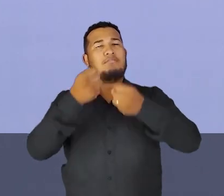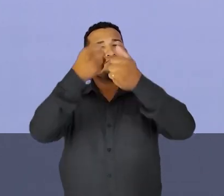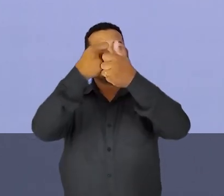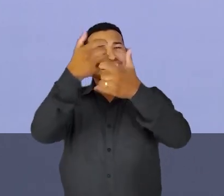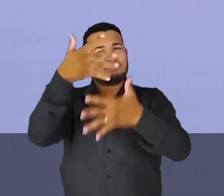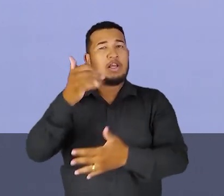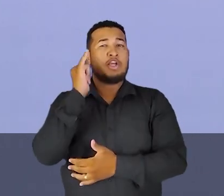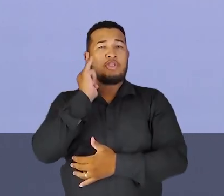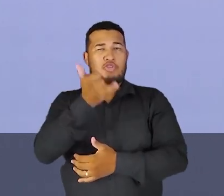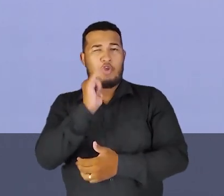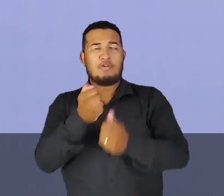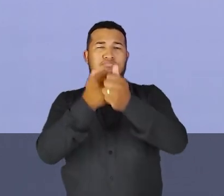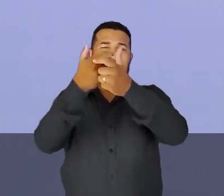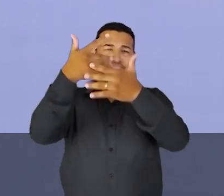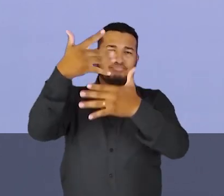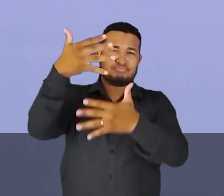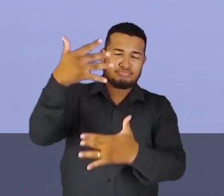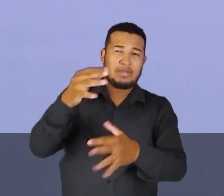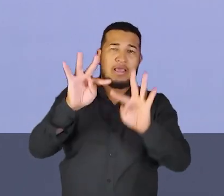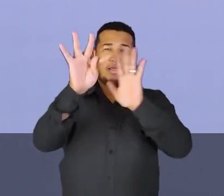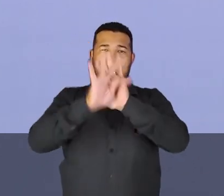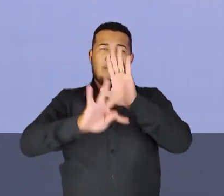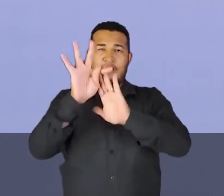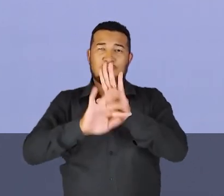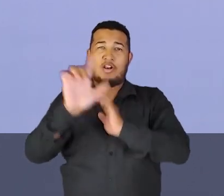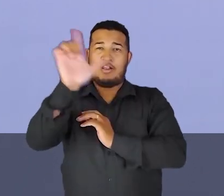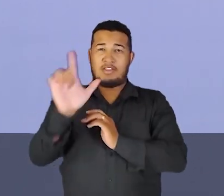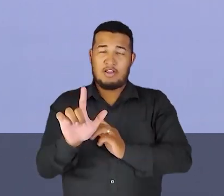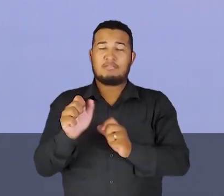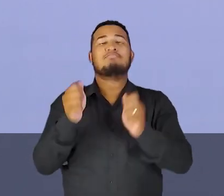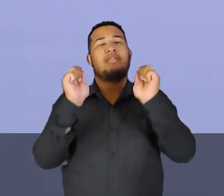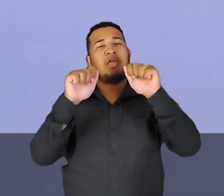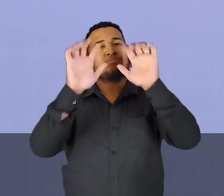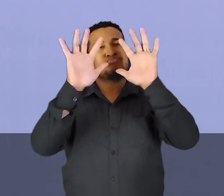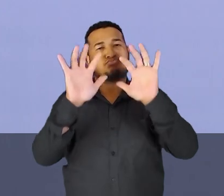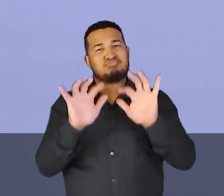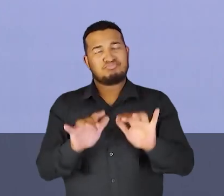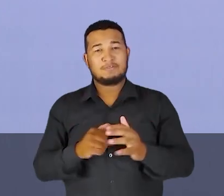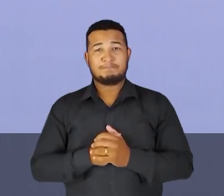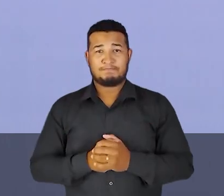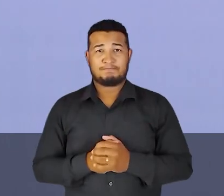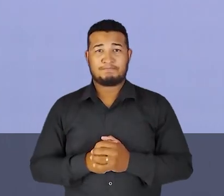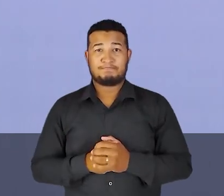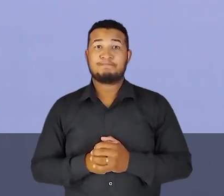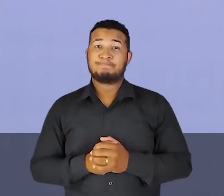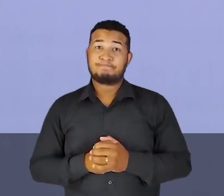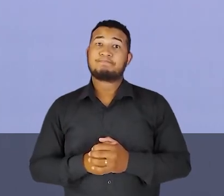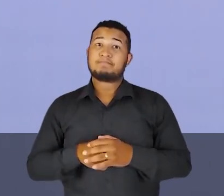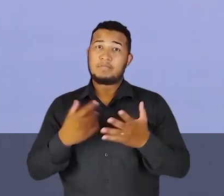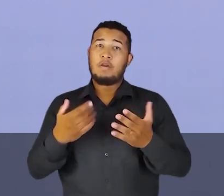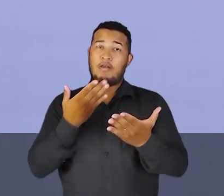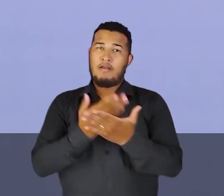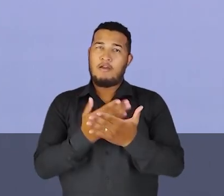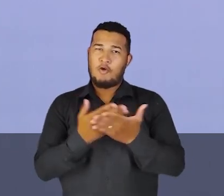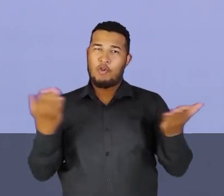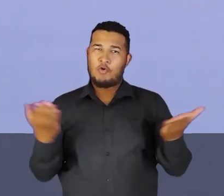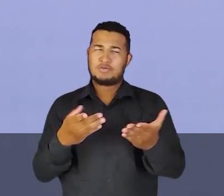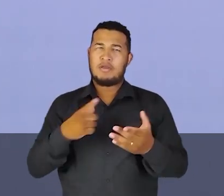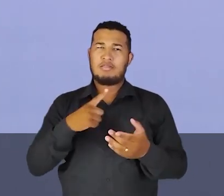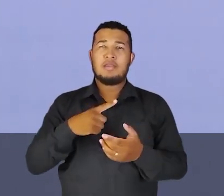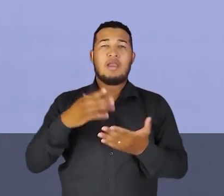escrevem crônicas, escrevem textos literários nesses espaços virtuais. Então, nessa aula eu trouxe para